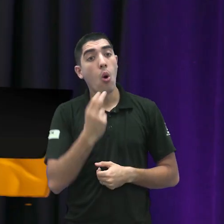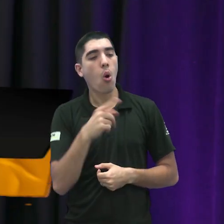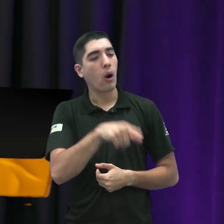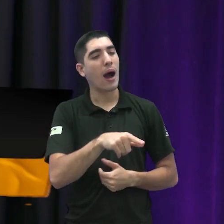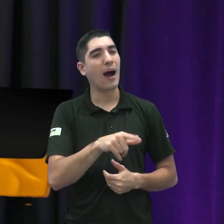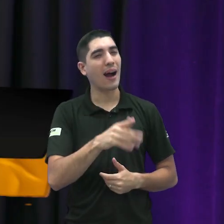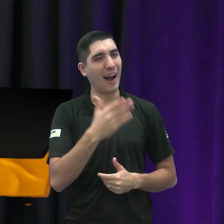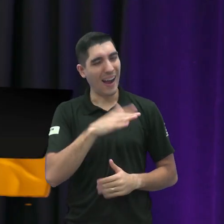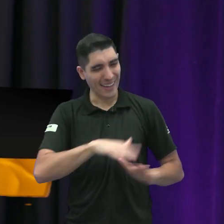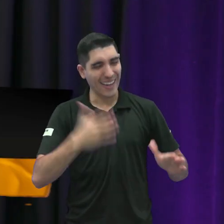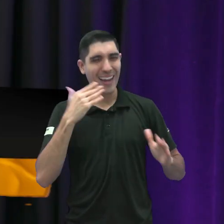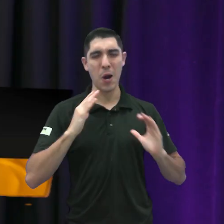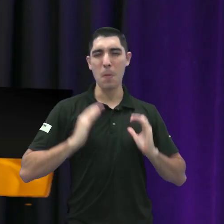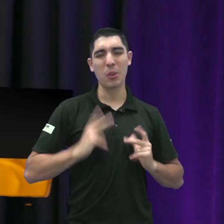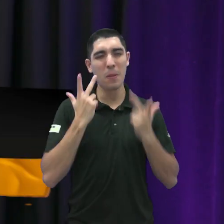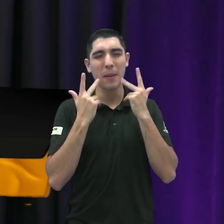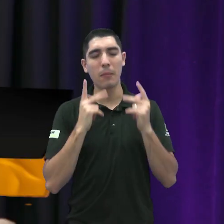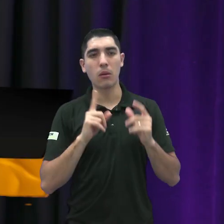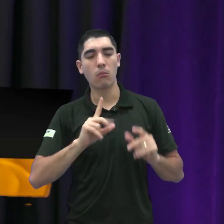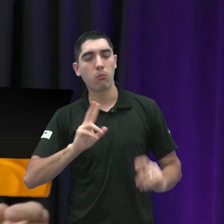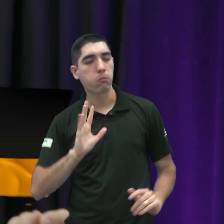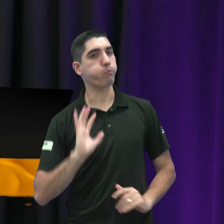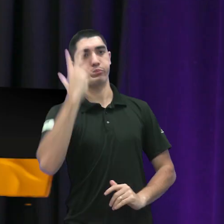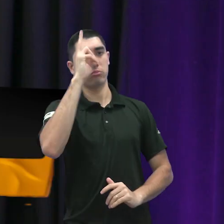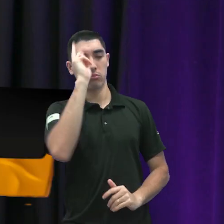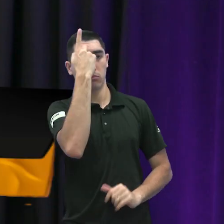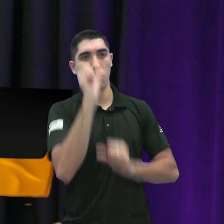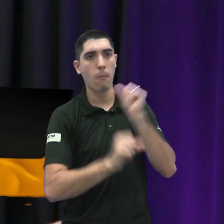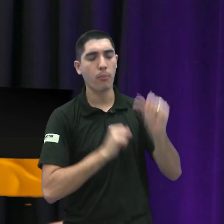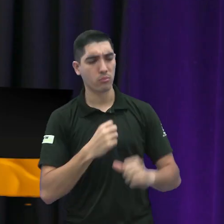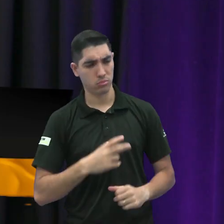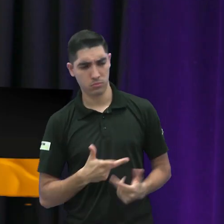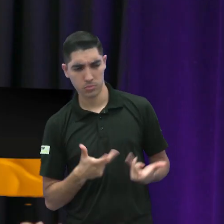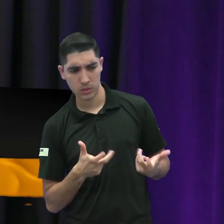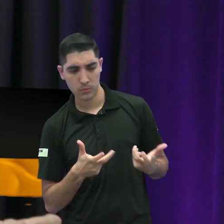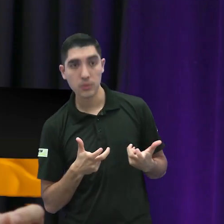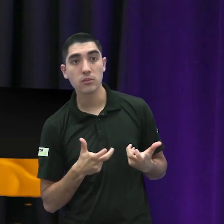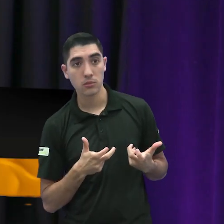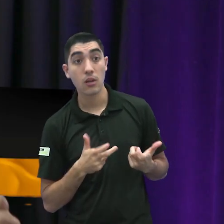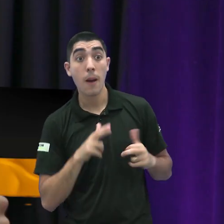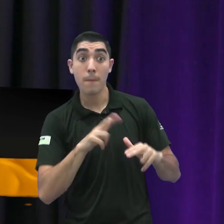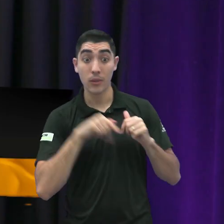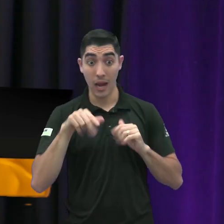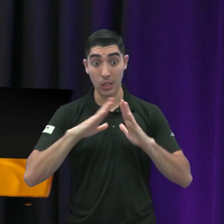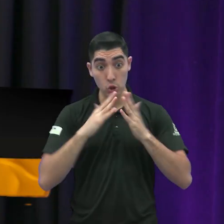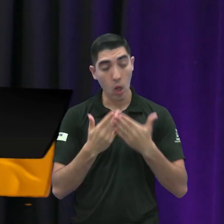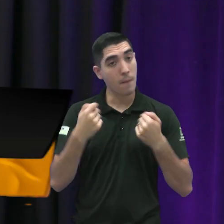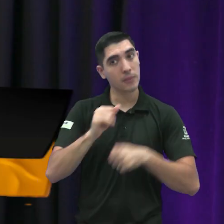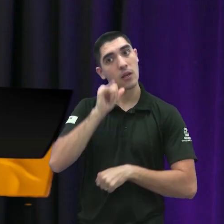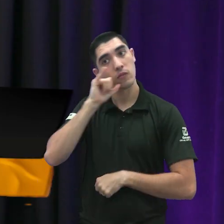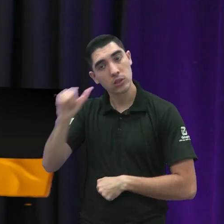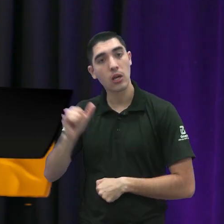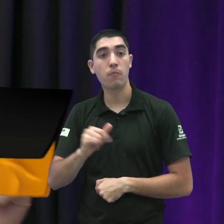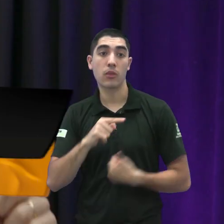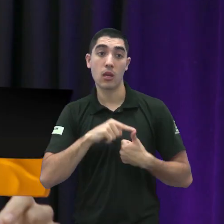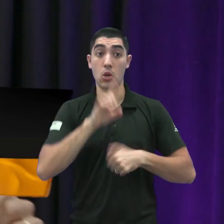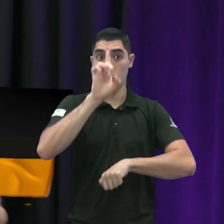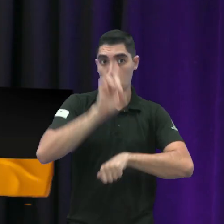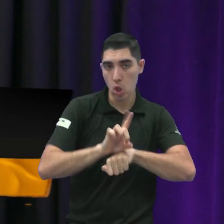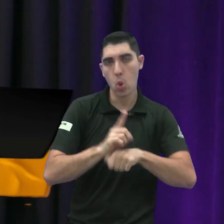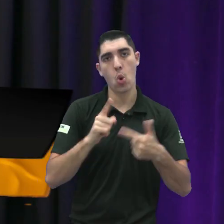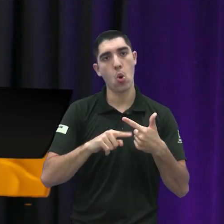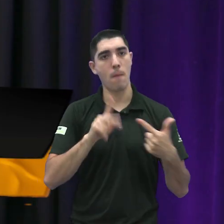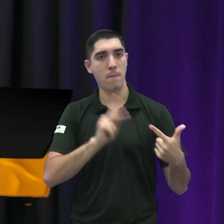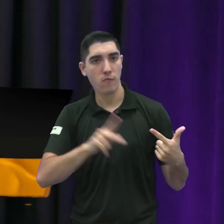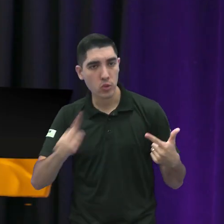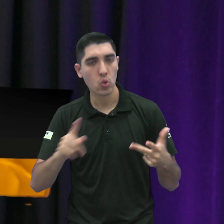criança na escola, né? Então, as escolas elas têm essas comissões, né? Que geralmente são compostas aí pelo diretor, por um